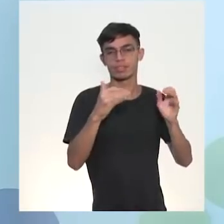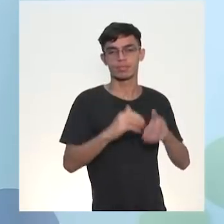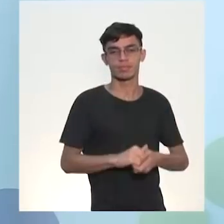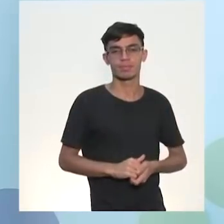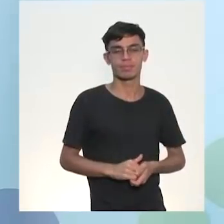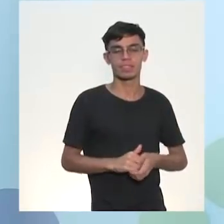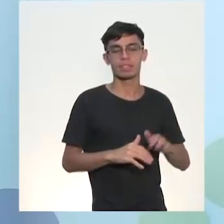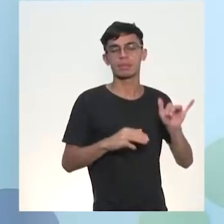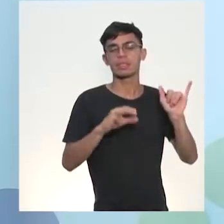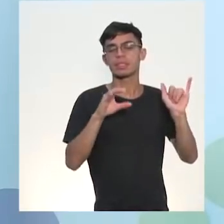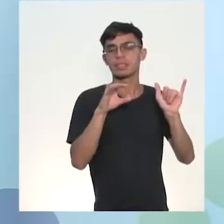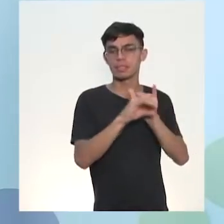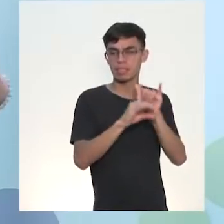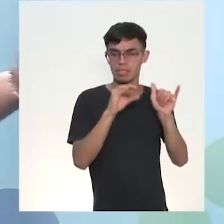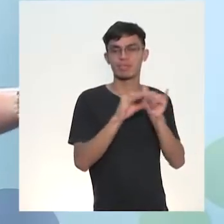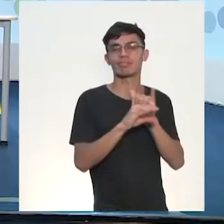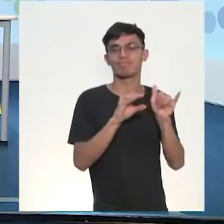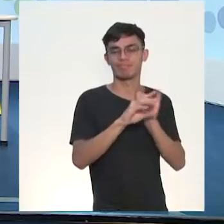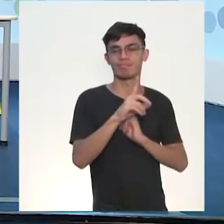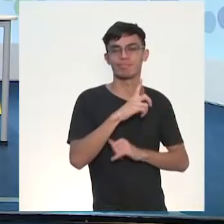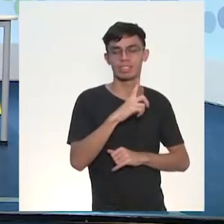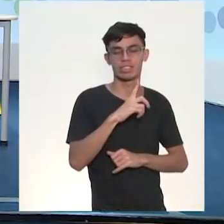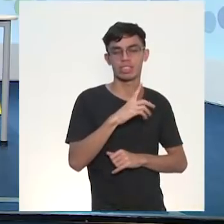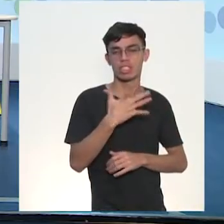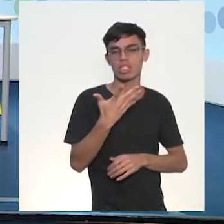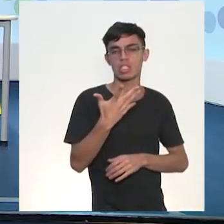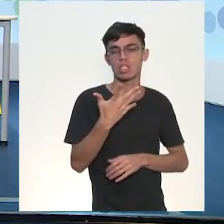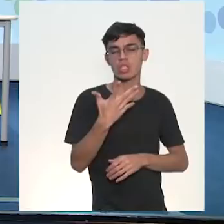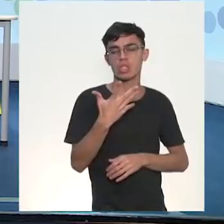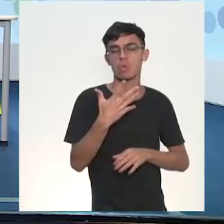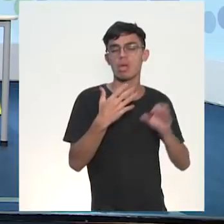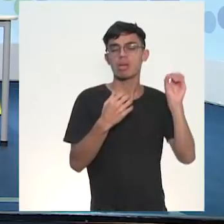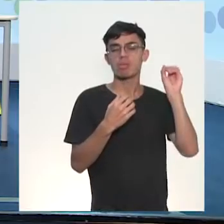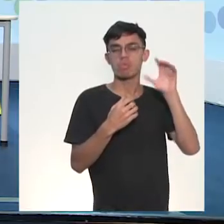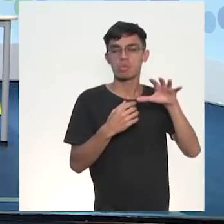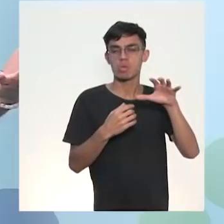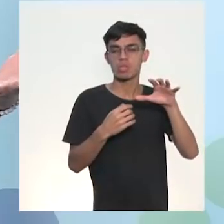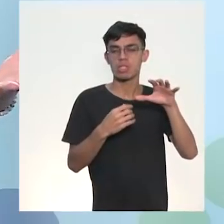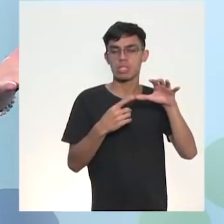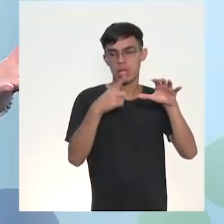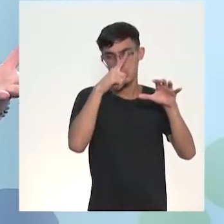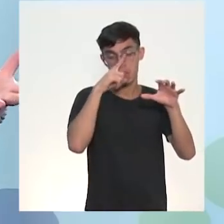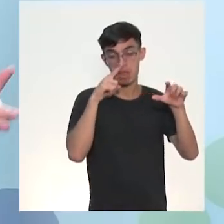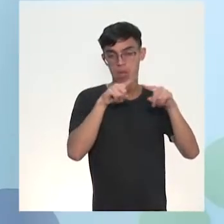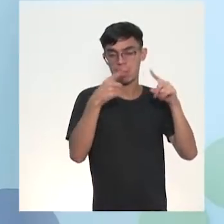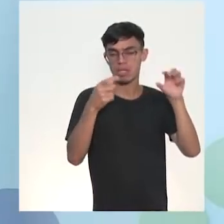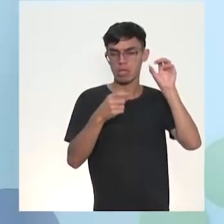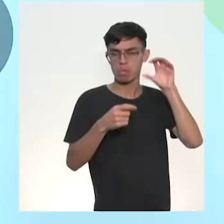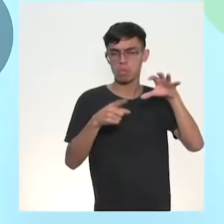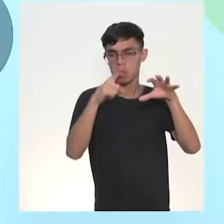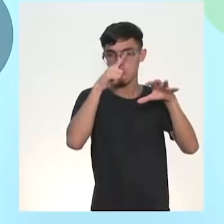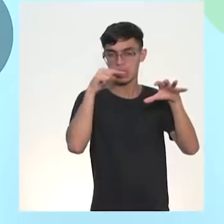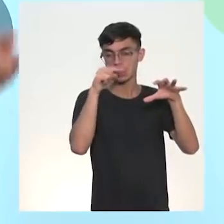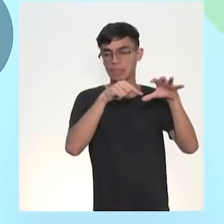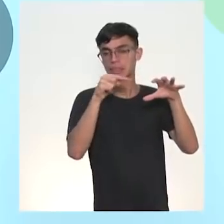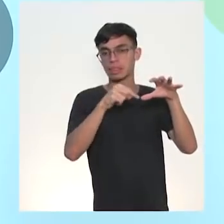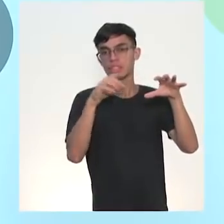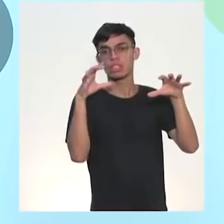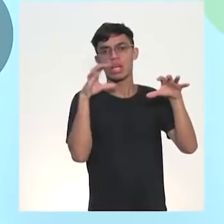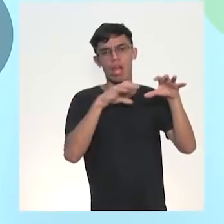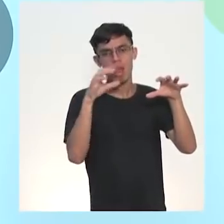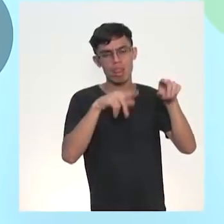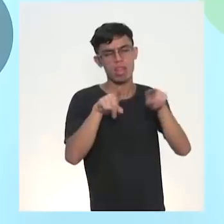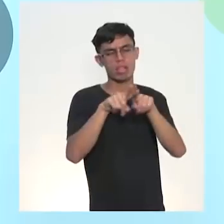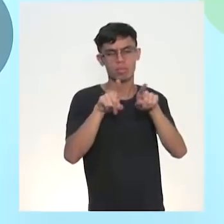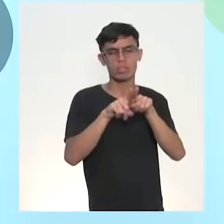resultado. Não que é o que a gente está procurando, igual a incandescente. A gente não está procurando energia térmica, mas ela aquece bastante. A Pro Silvana comentou aqui, referente ao que você